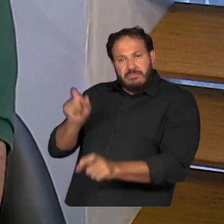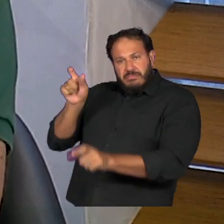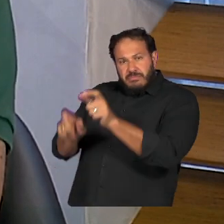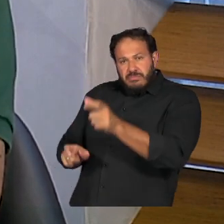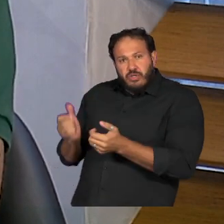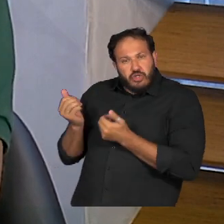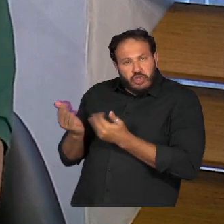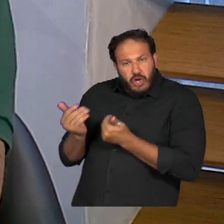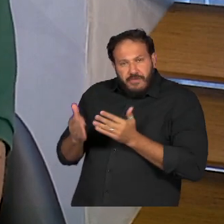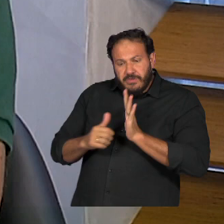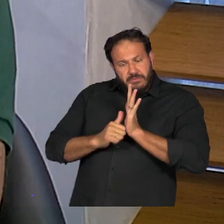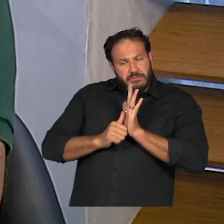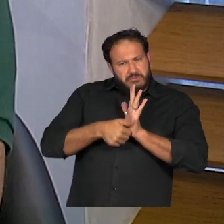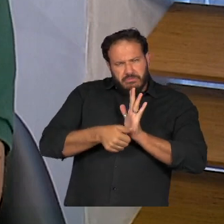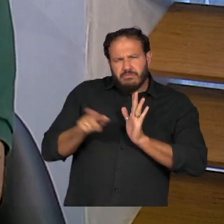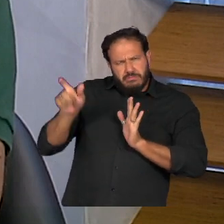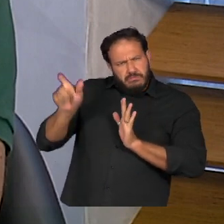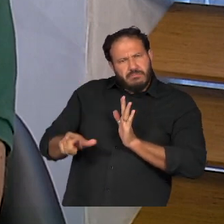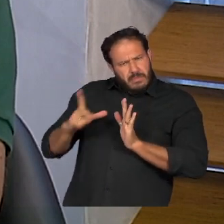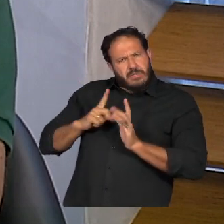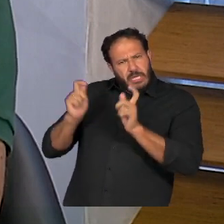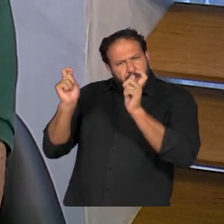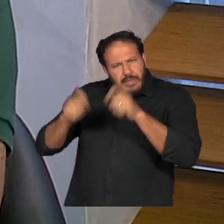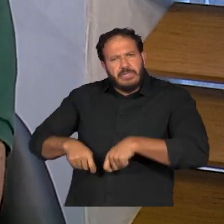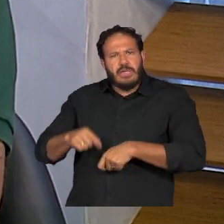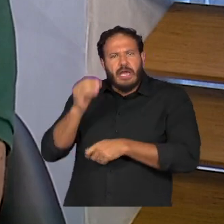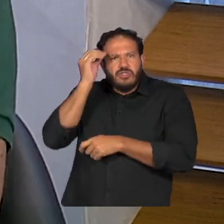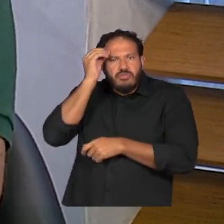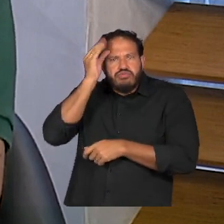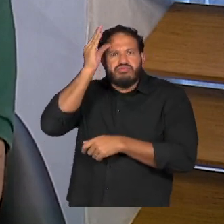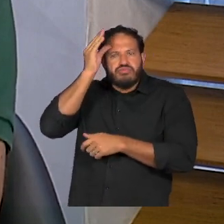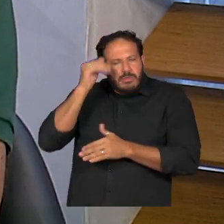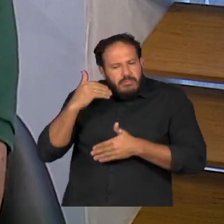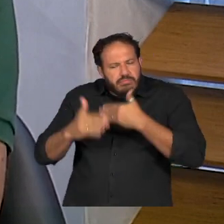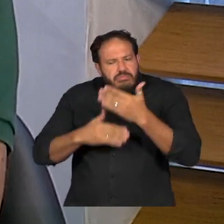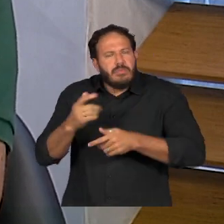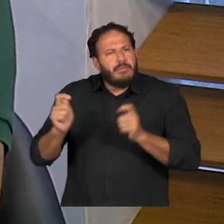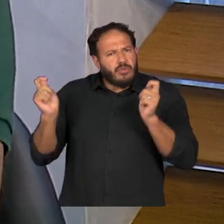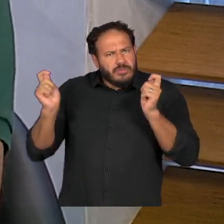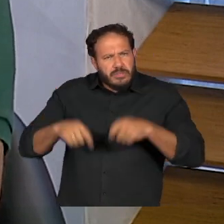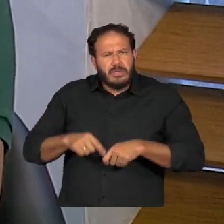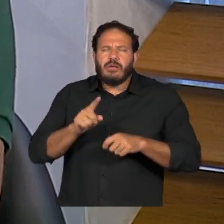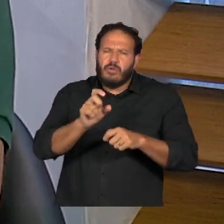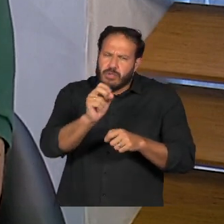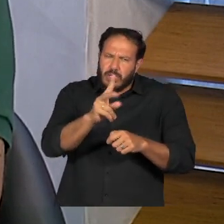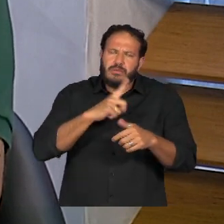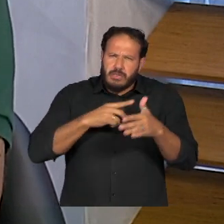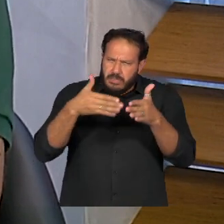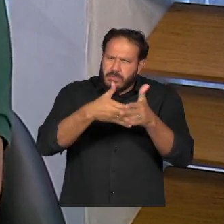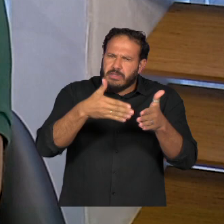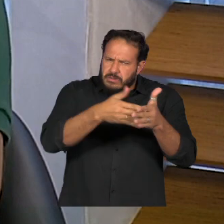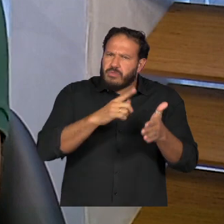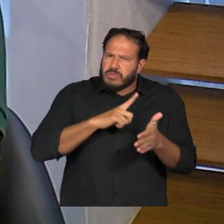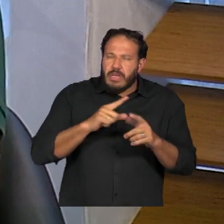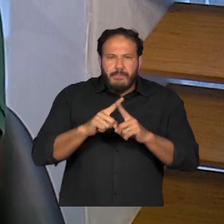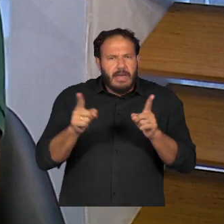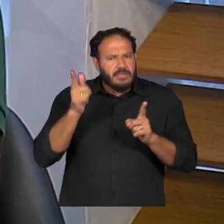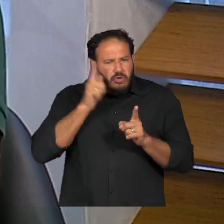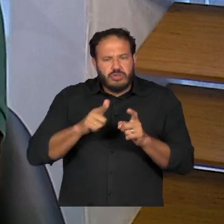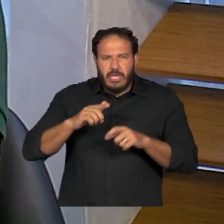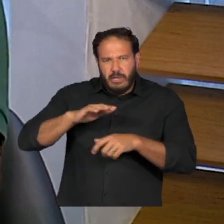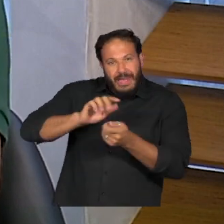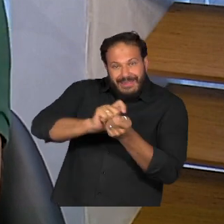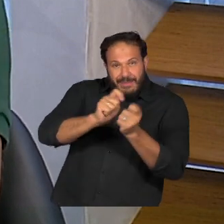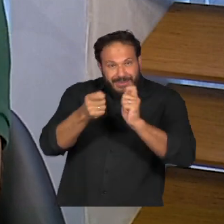podem eles têm a capacidade de desenvolver o seu potencial e dentro das suas limitações eles podem realizar muito bem aquele